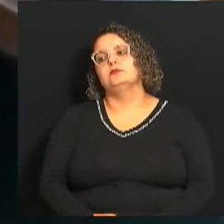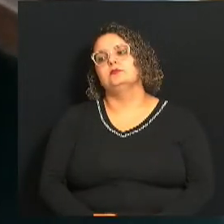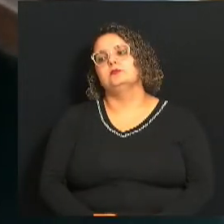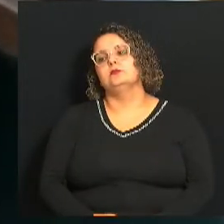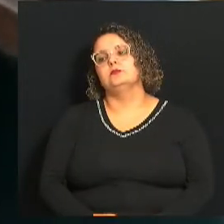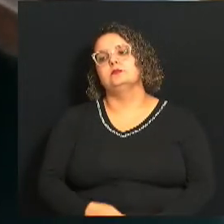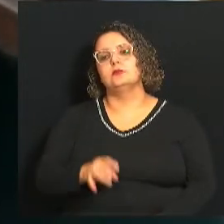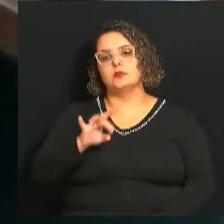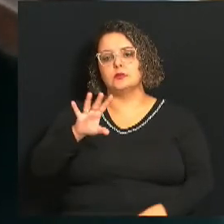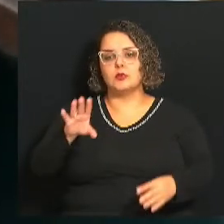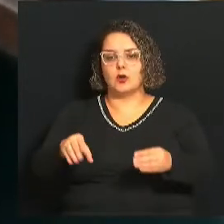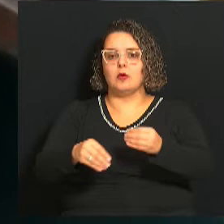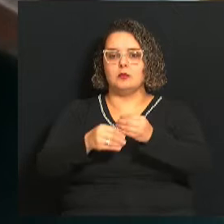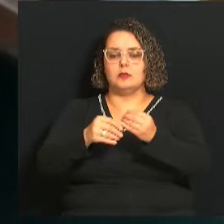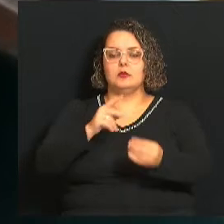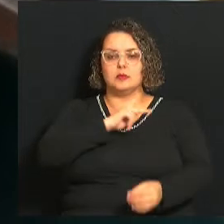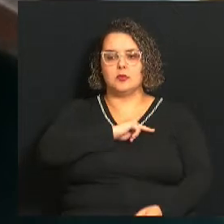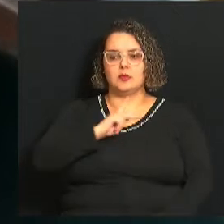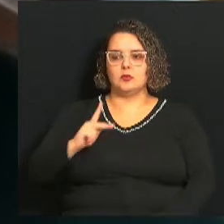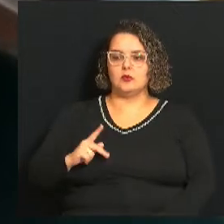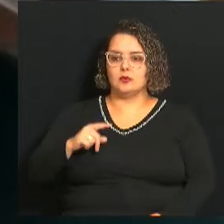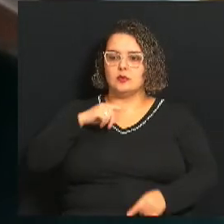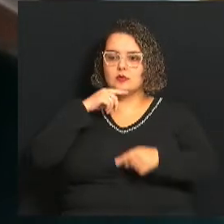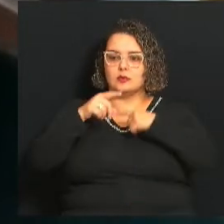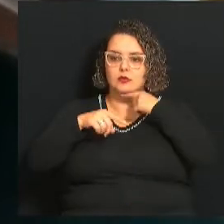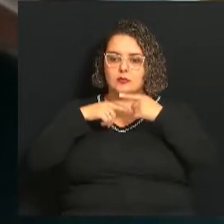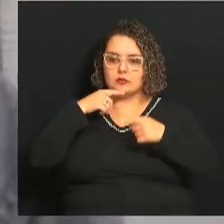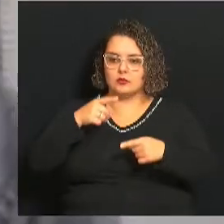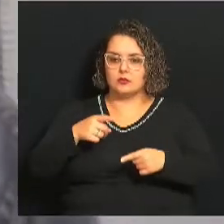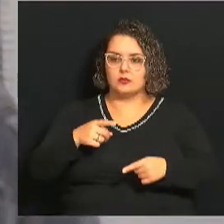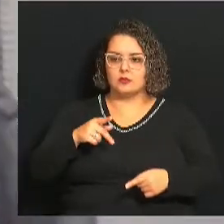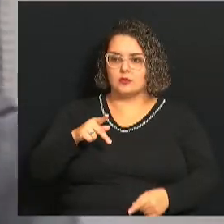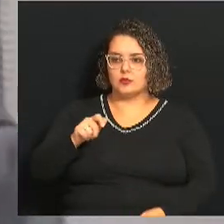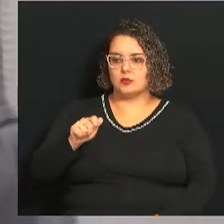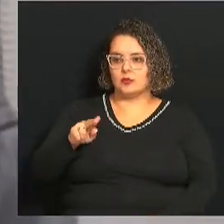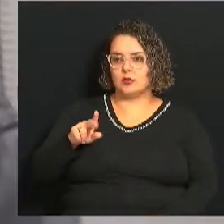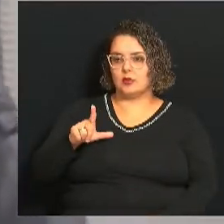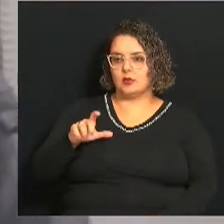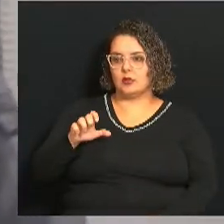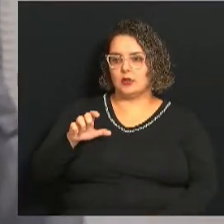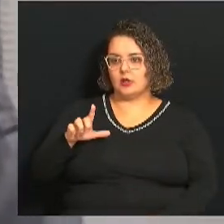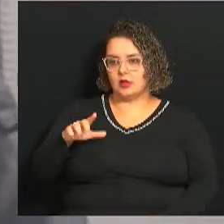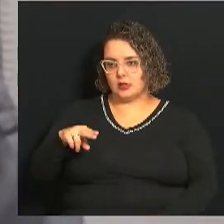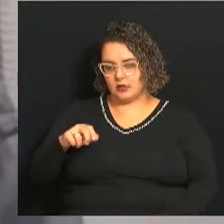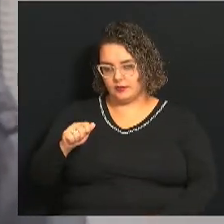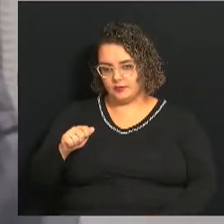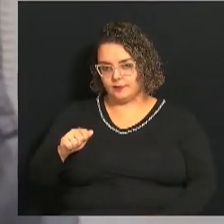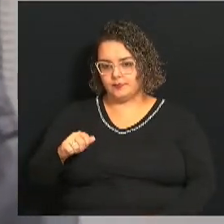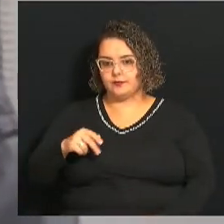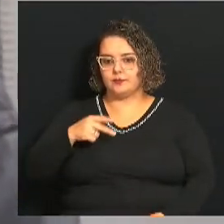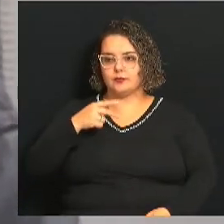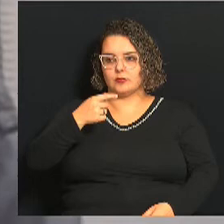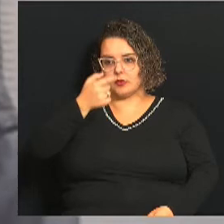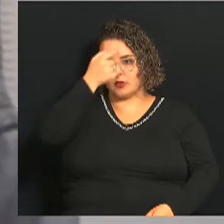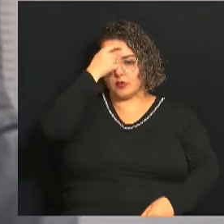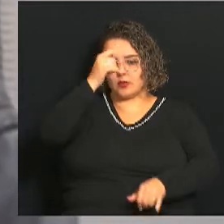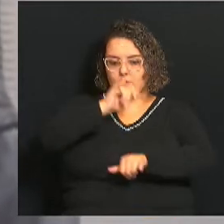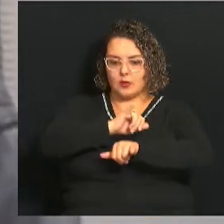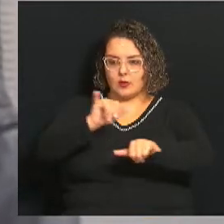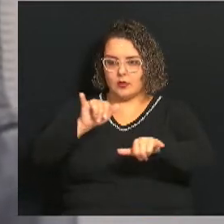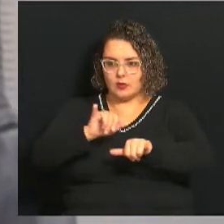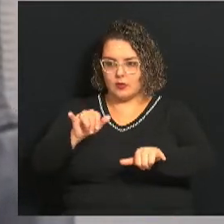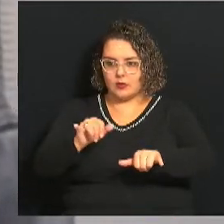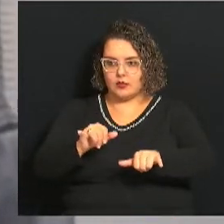Complementando, presidente, ficou uma dúvida aqui para o Paulela. Essa conscientização que você disse, trabalho de conscientização, vai